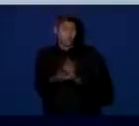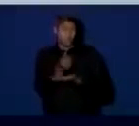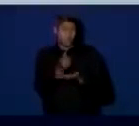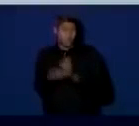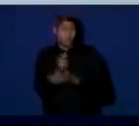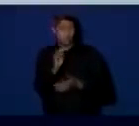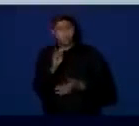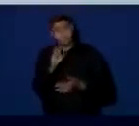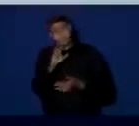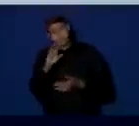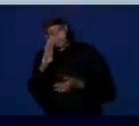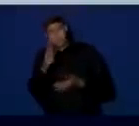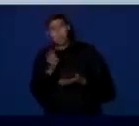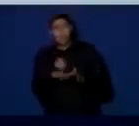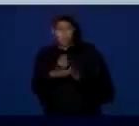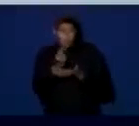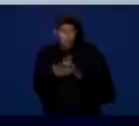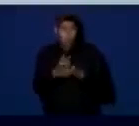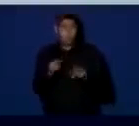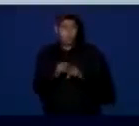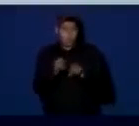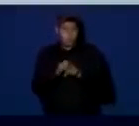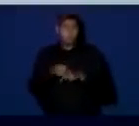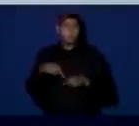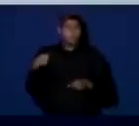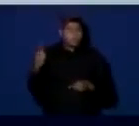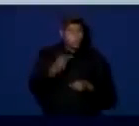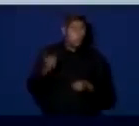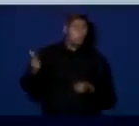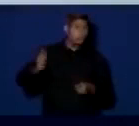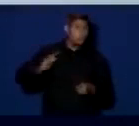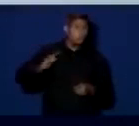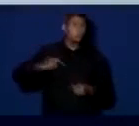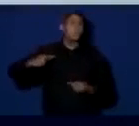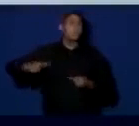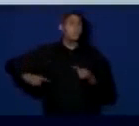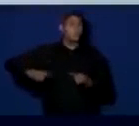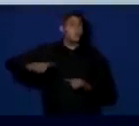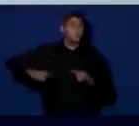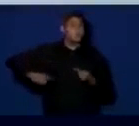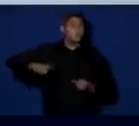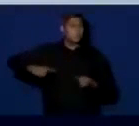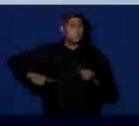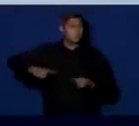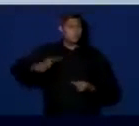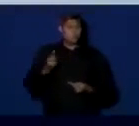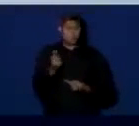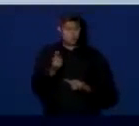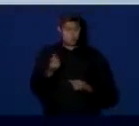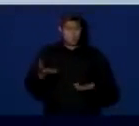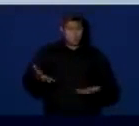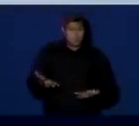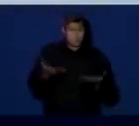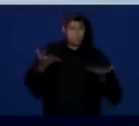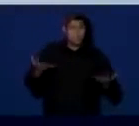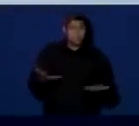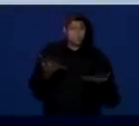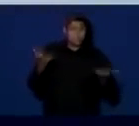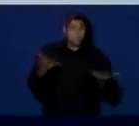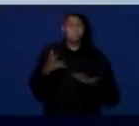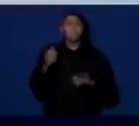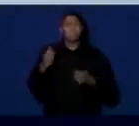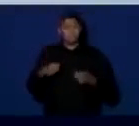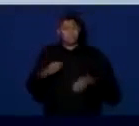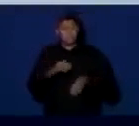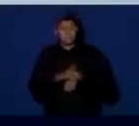o ECB continua comprando títulos, a gente ainda está com uma política monetária no campo estimulativo e vai ter